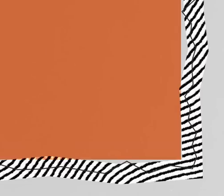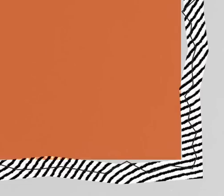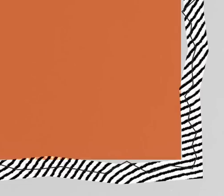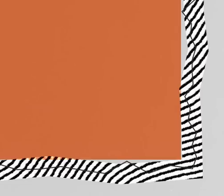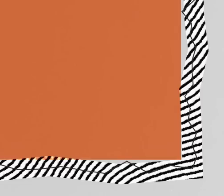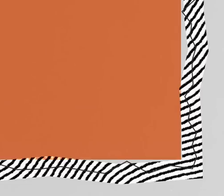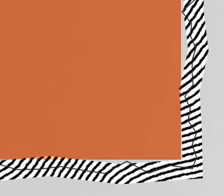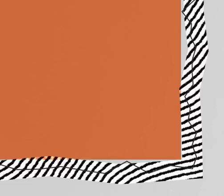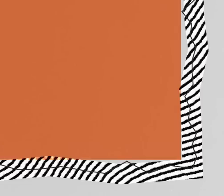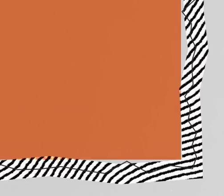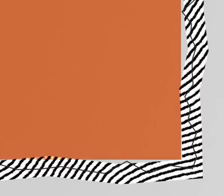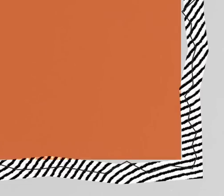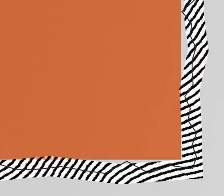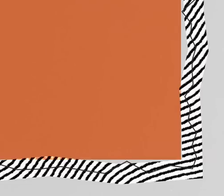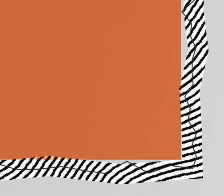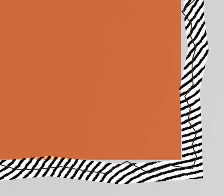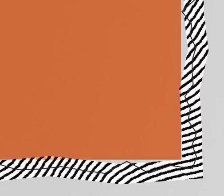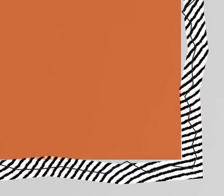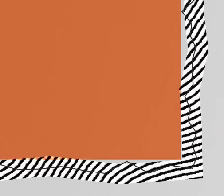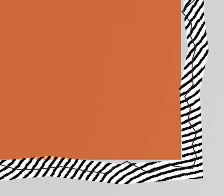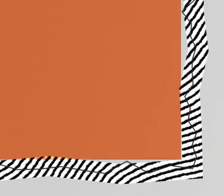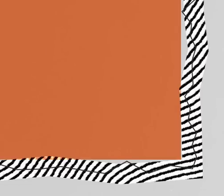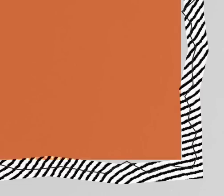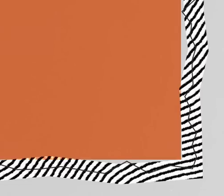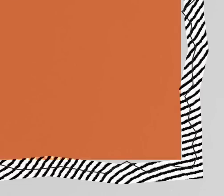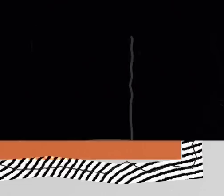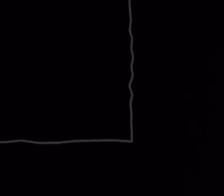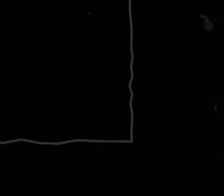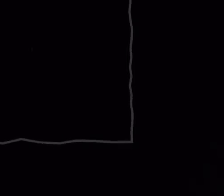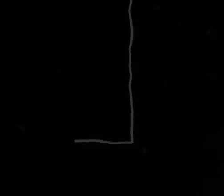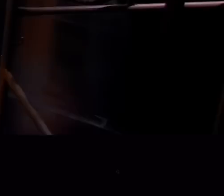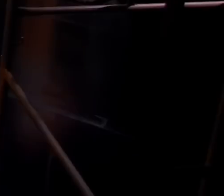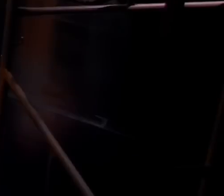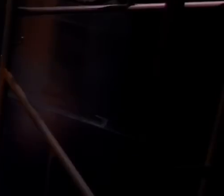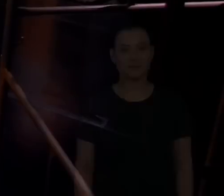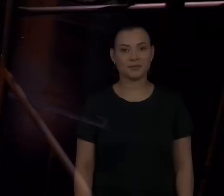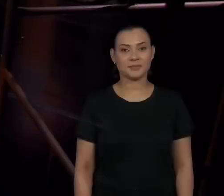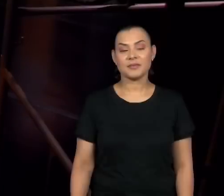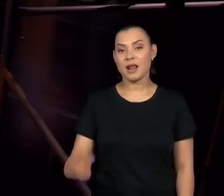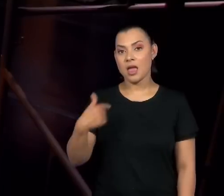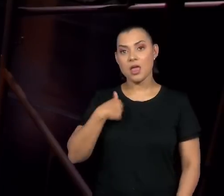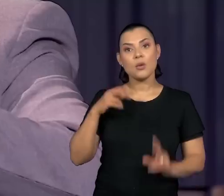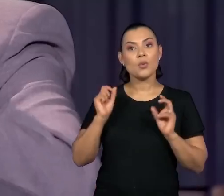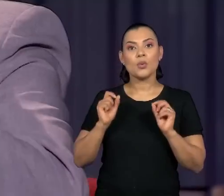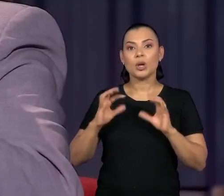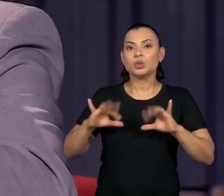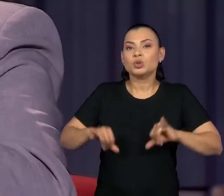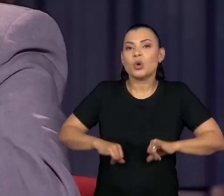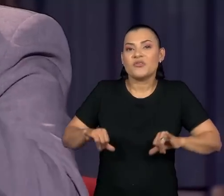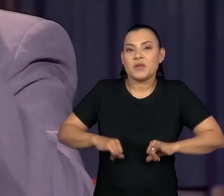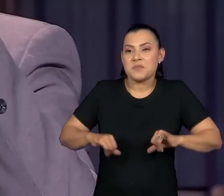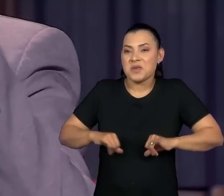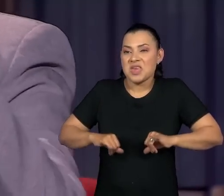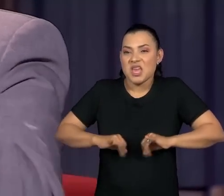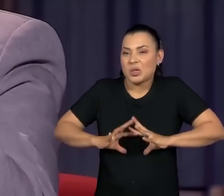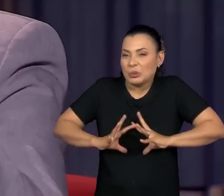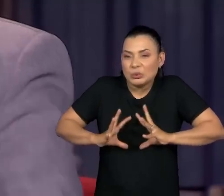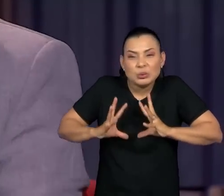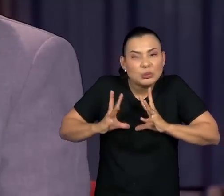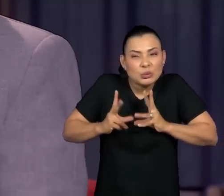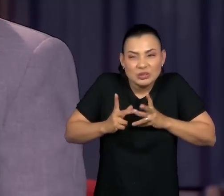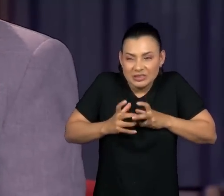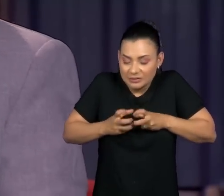Morrer em live action, ia dar visualização pra caralho no YouTube. E aí eu peguei toda essa dor, guardei numa caixinha e